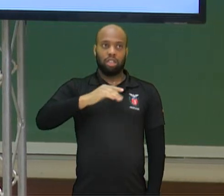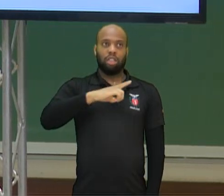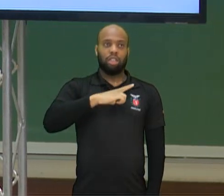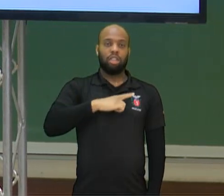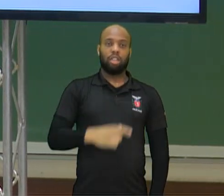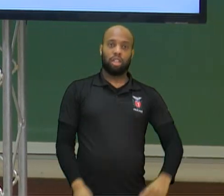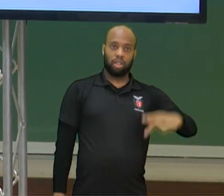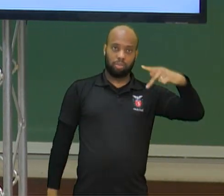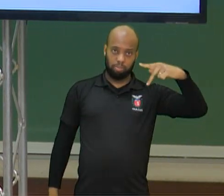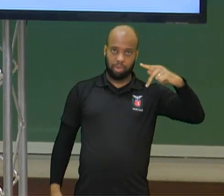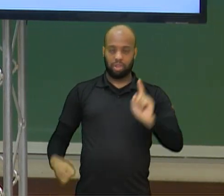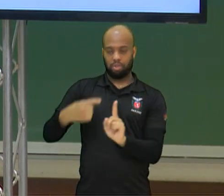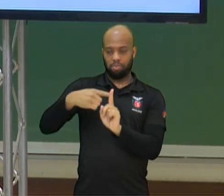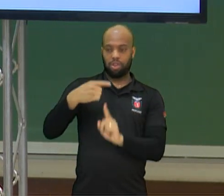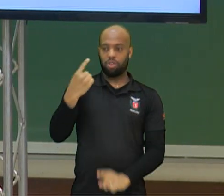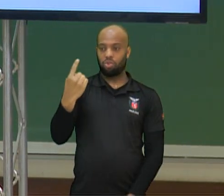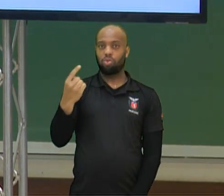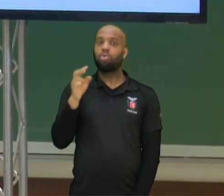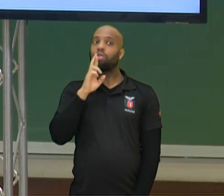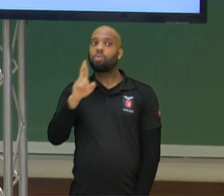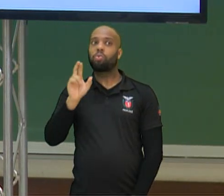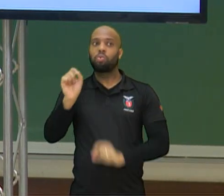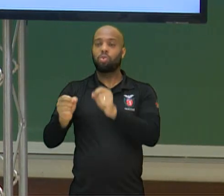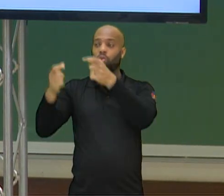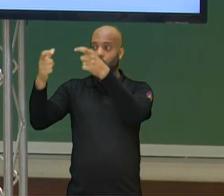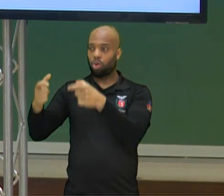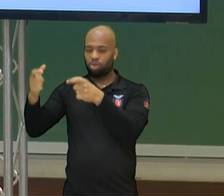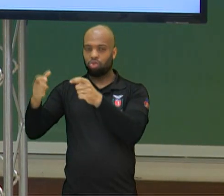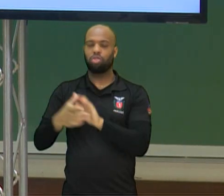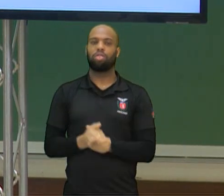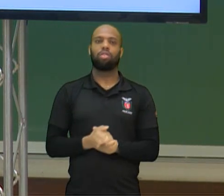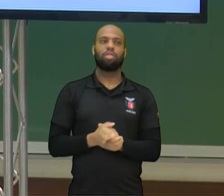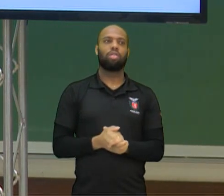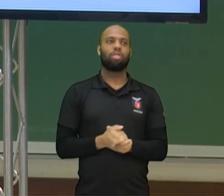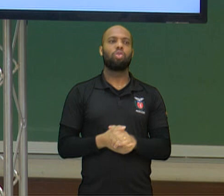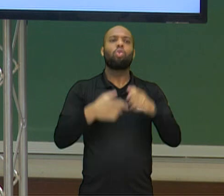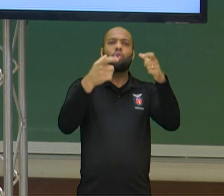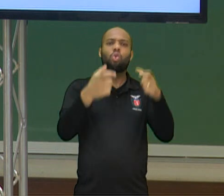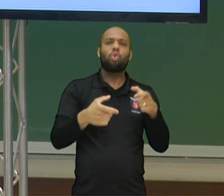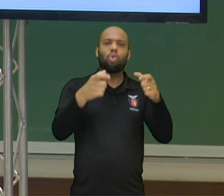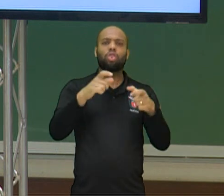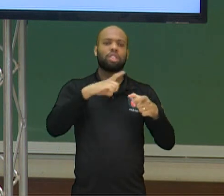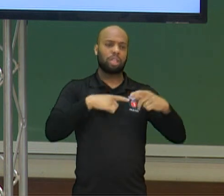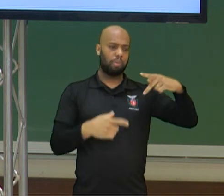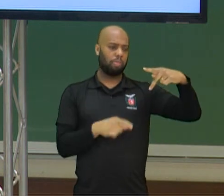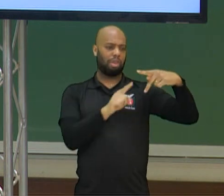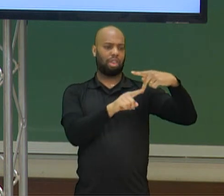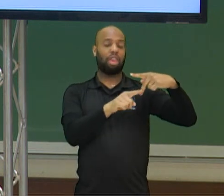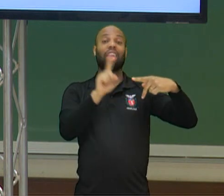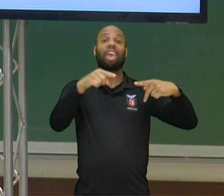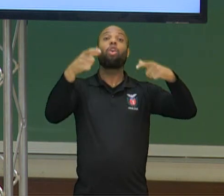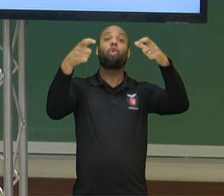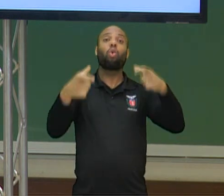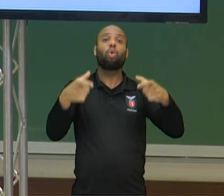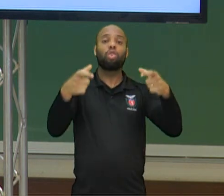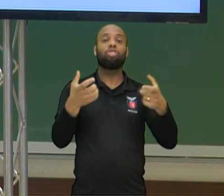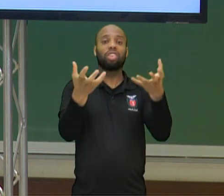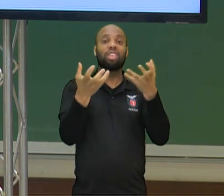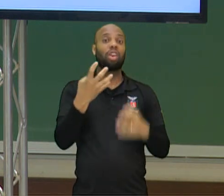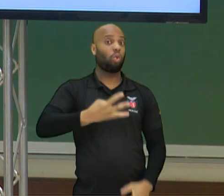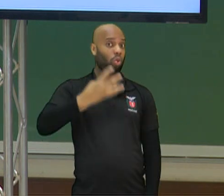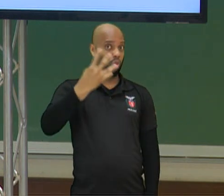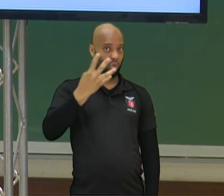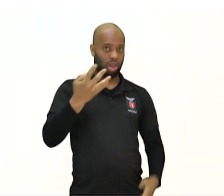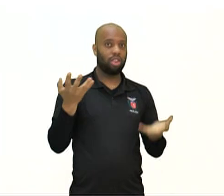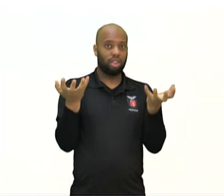P mais 1 é igual a posição. Então, P mais 1, qual que é a posição que eu quero? Eu quero a quarta